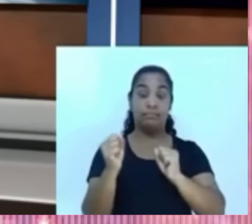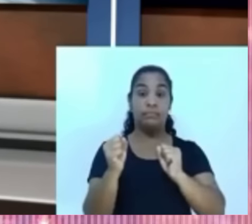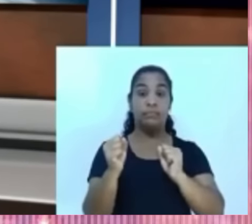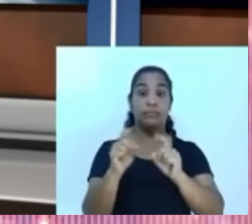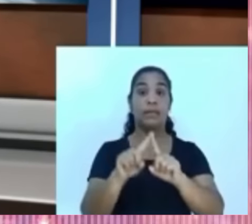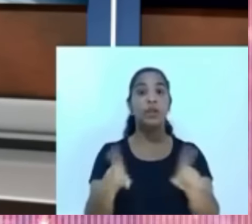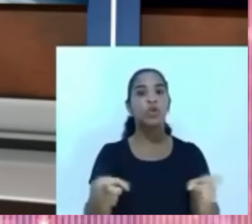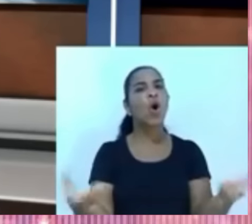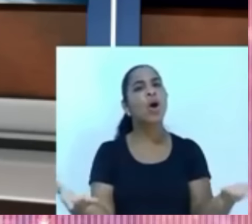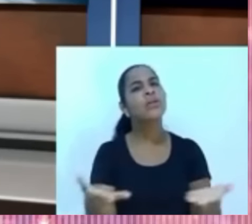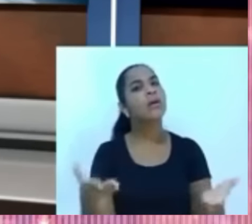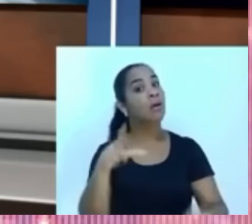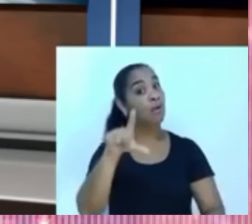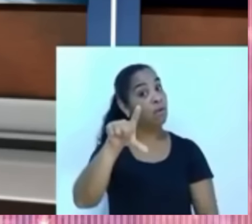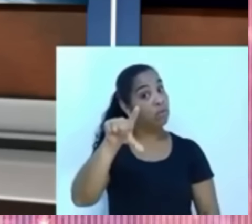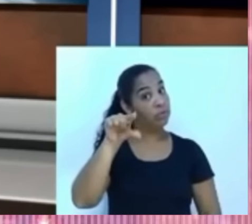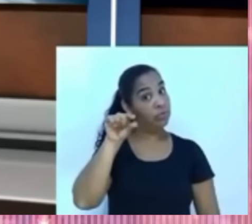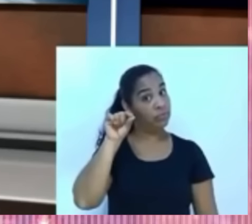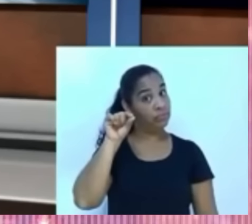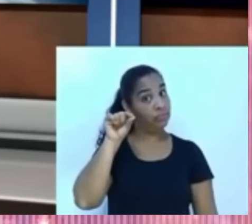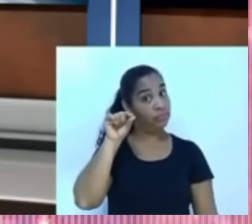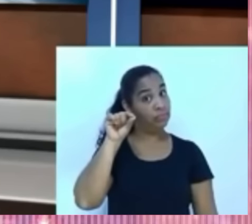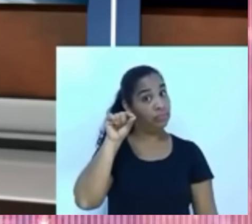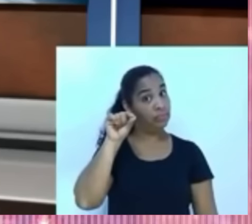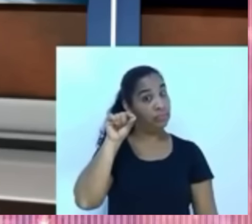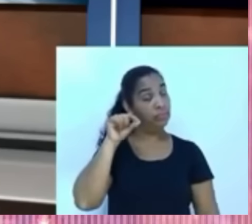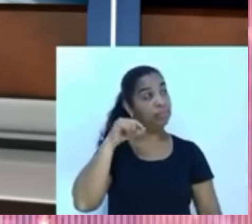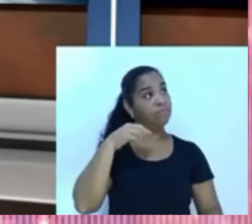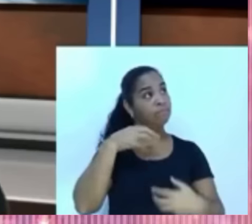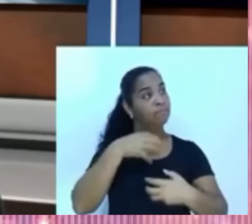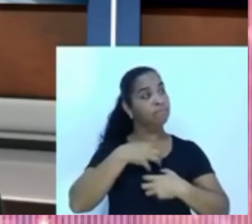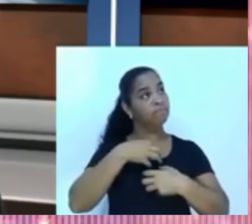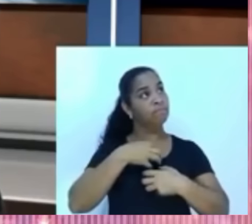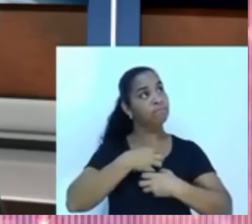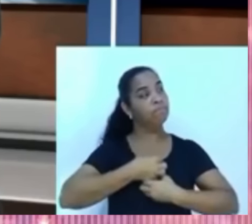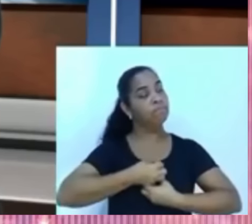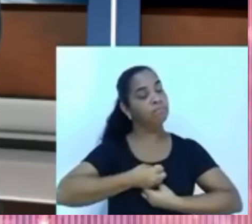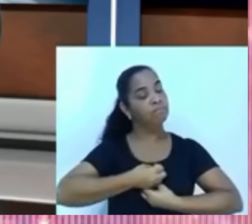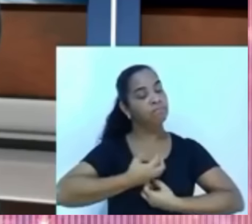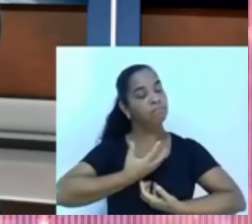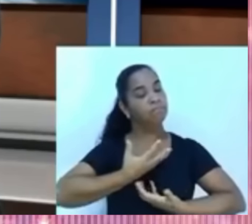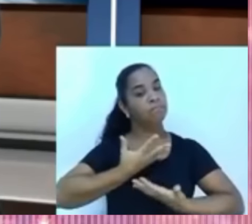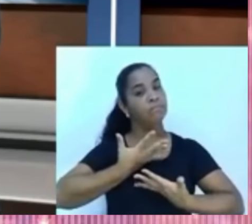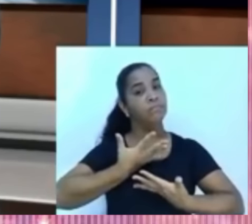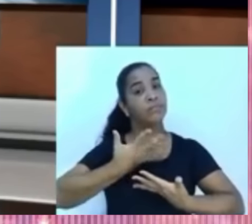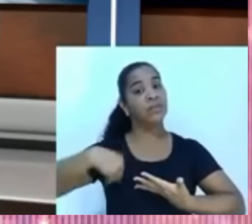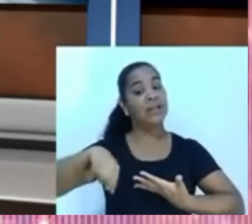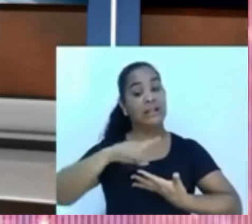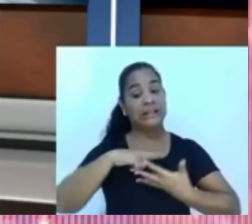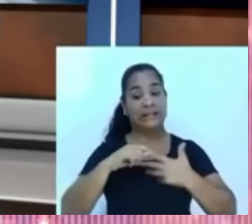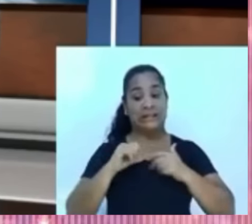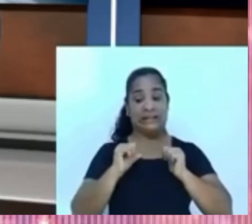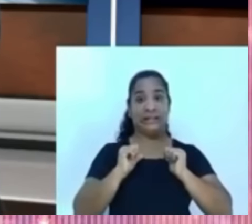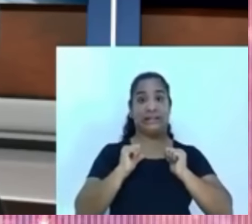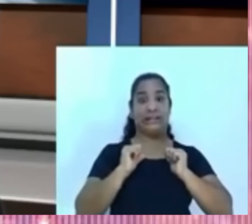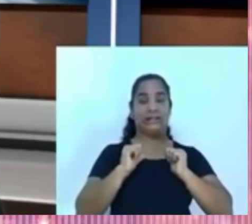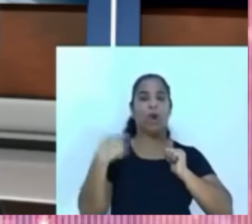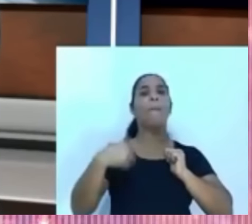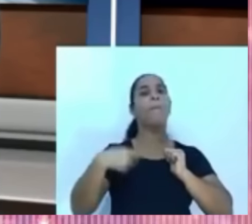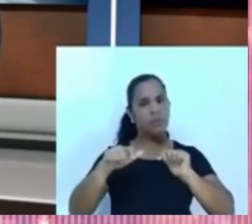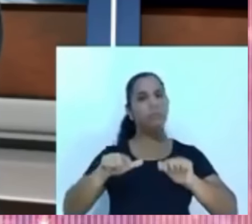escolha o sentimento lúcido nós não reagimos nós Agimos